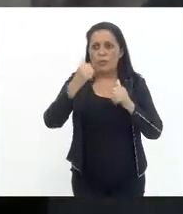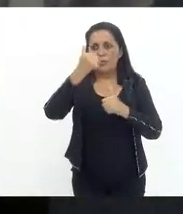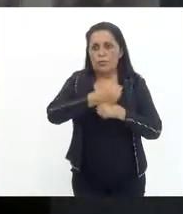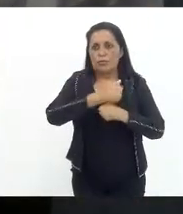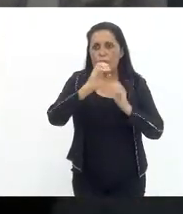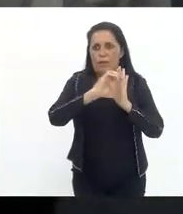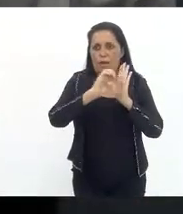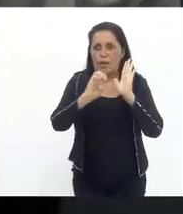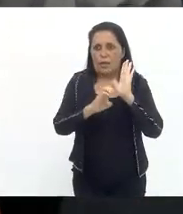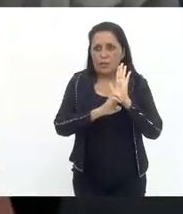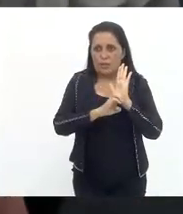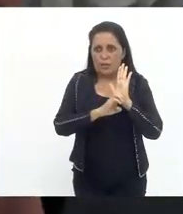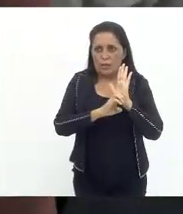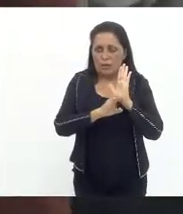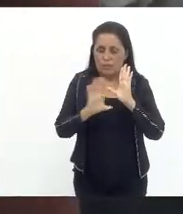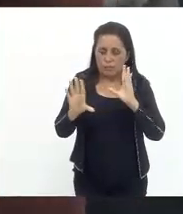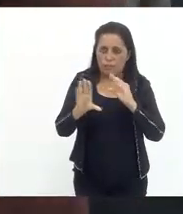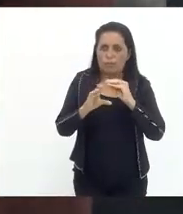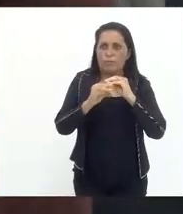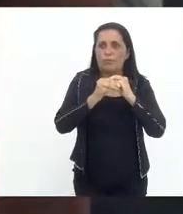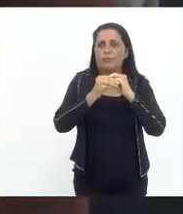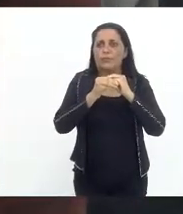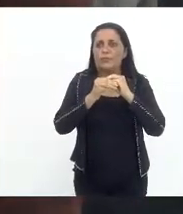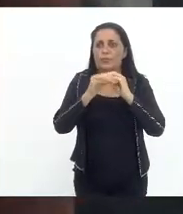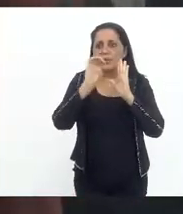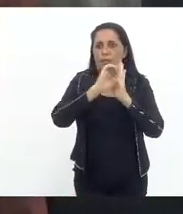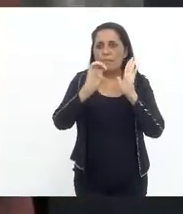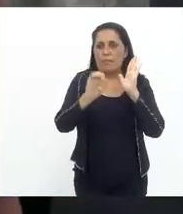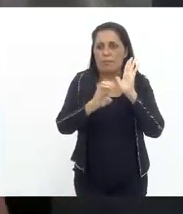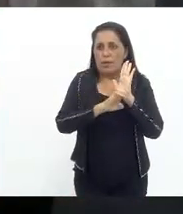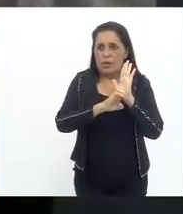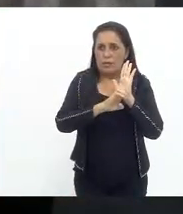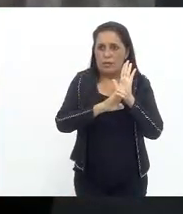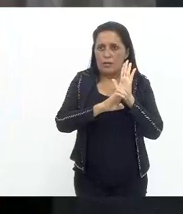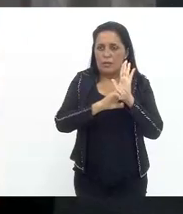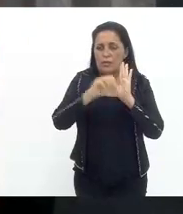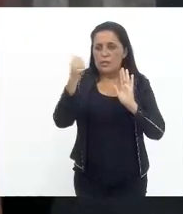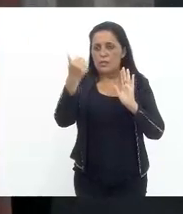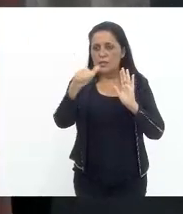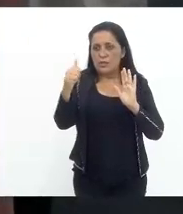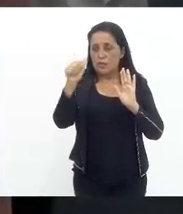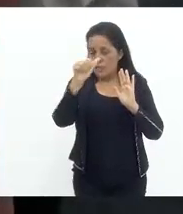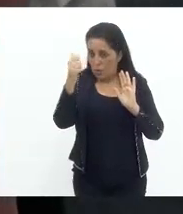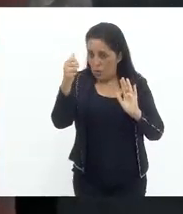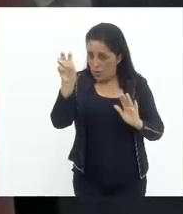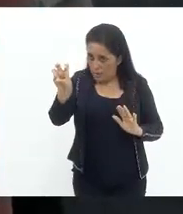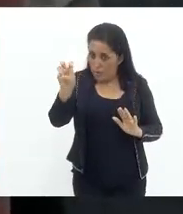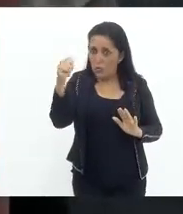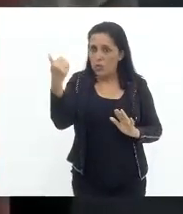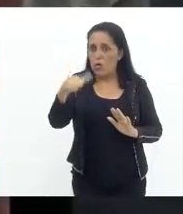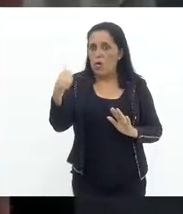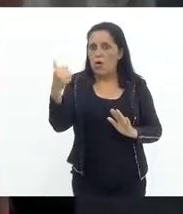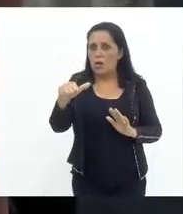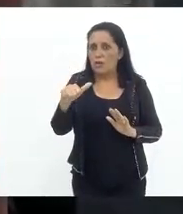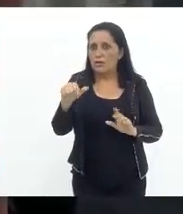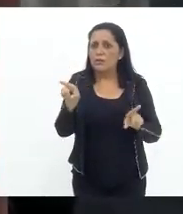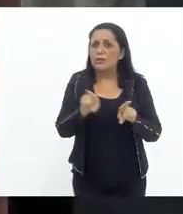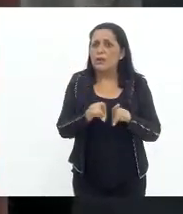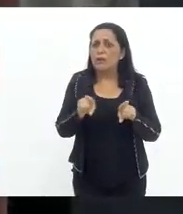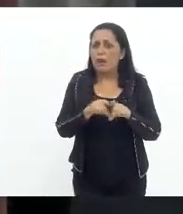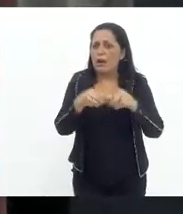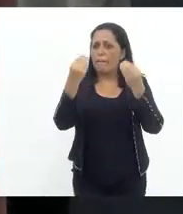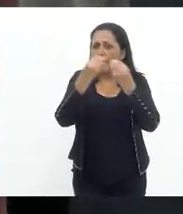subemenda aglutinativa às emendas 5 e 11. Pela